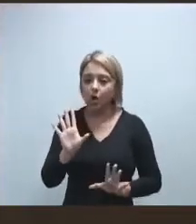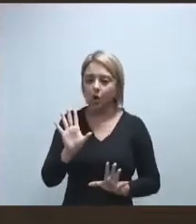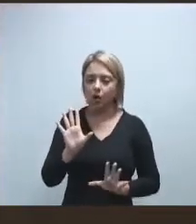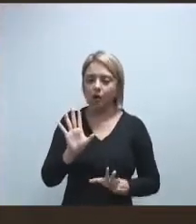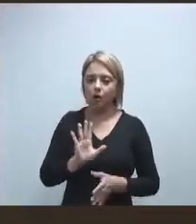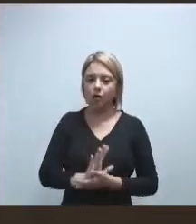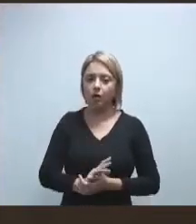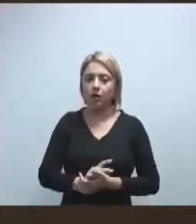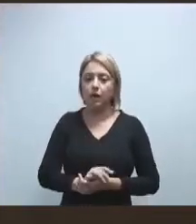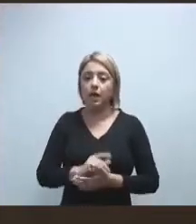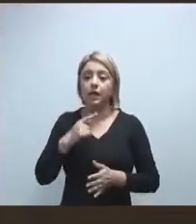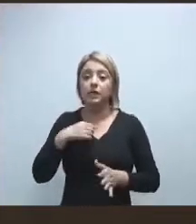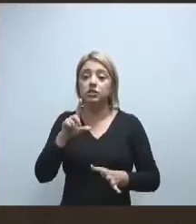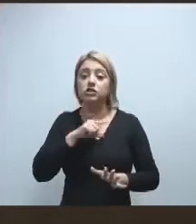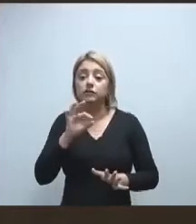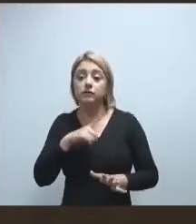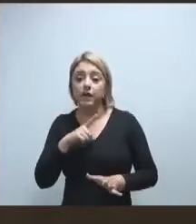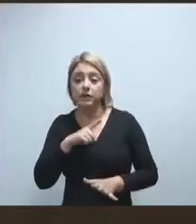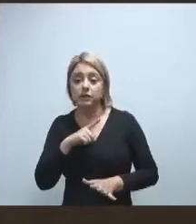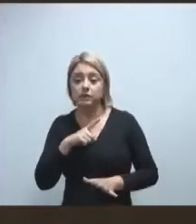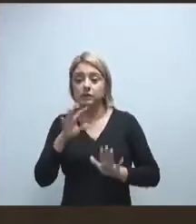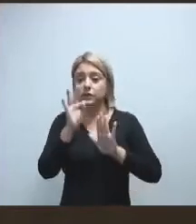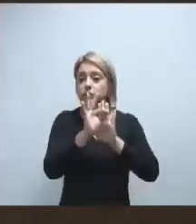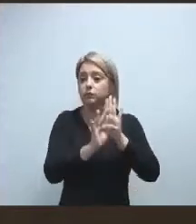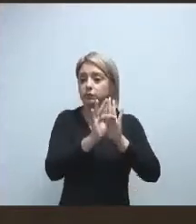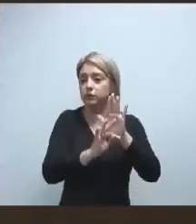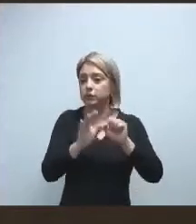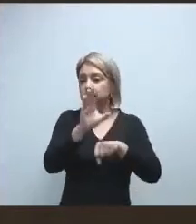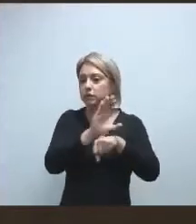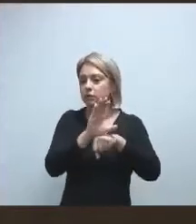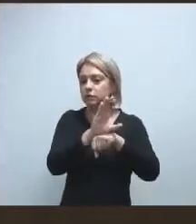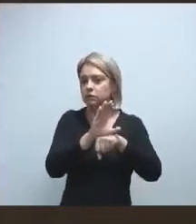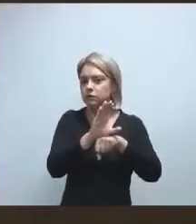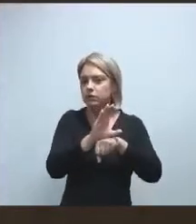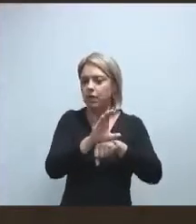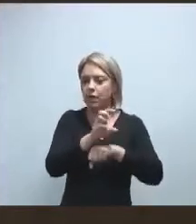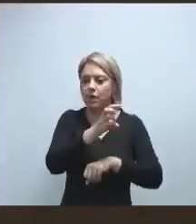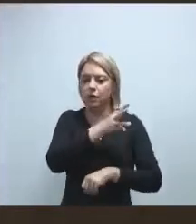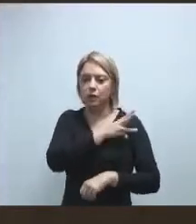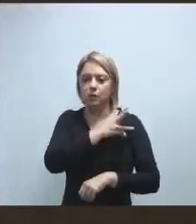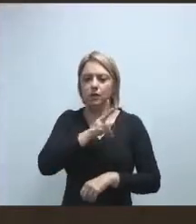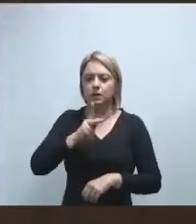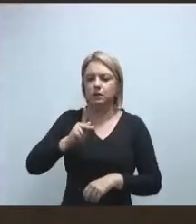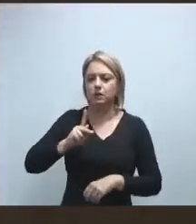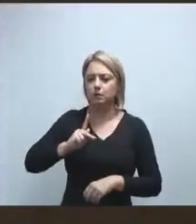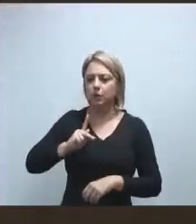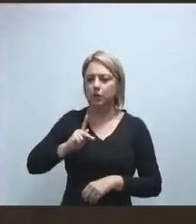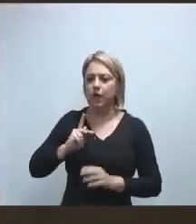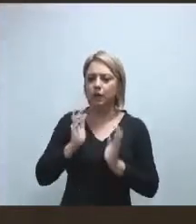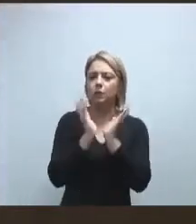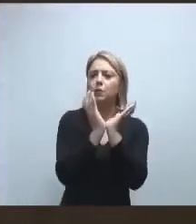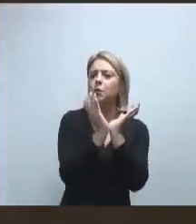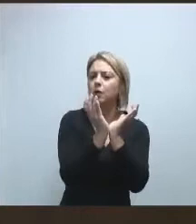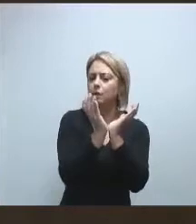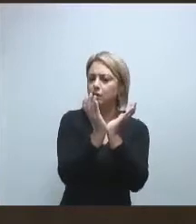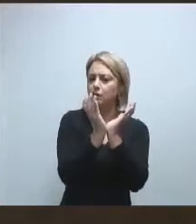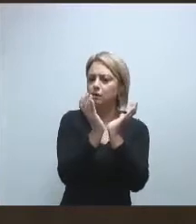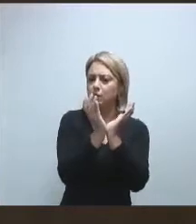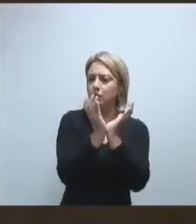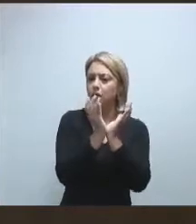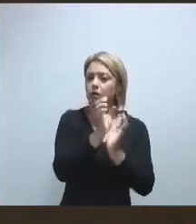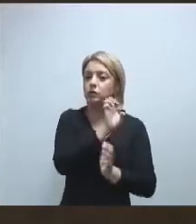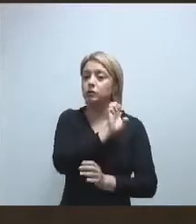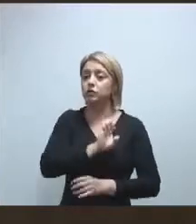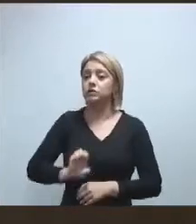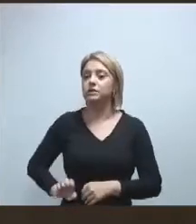que constasse na constituição que o ministério público é um órgão estatal